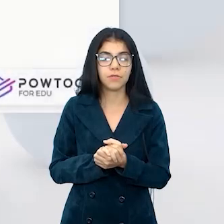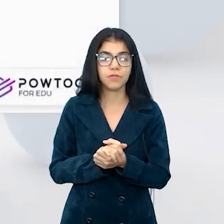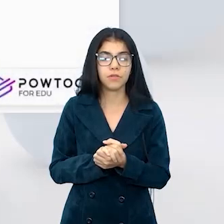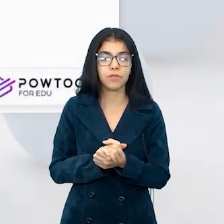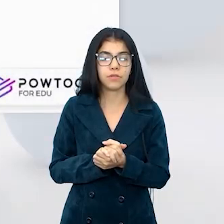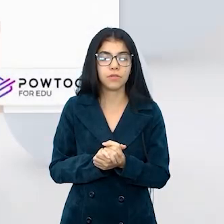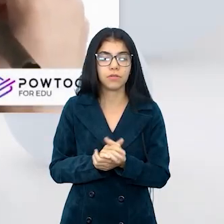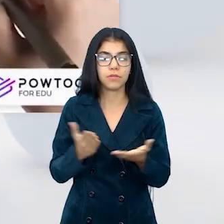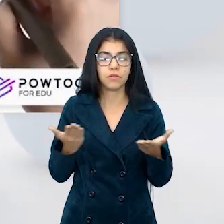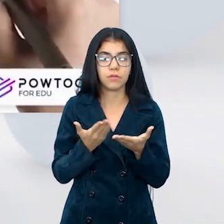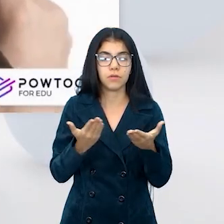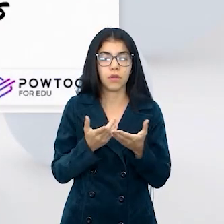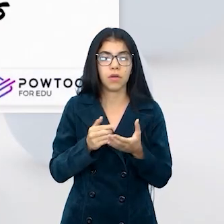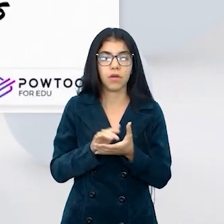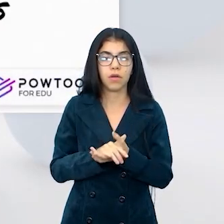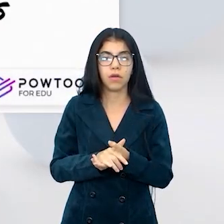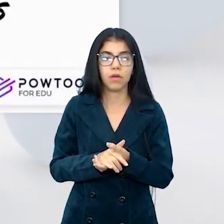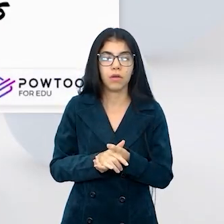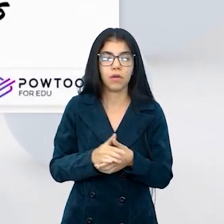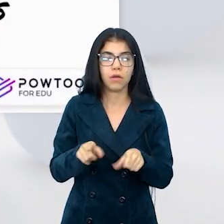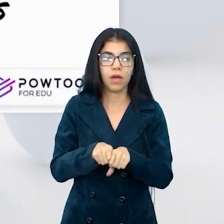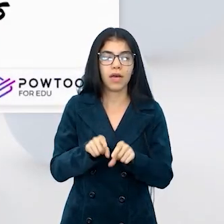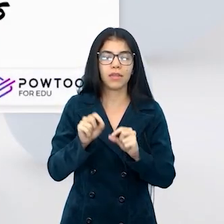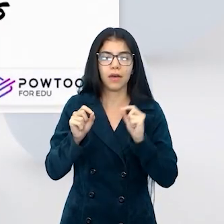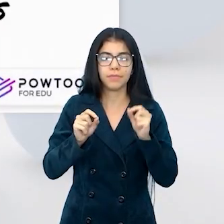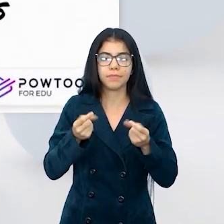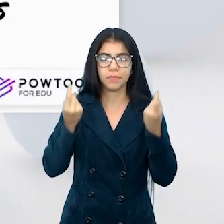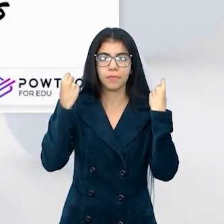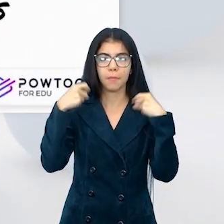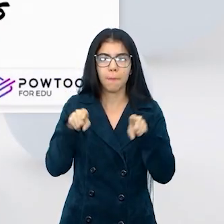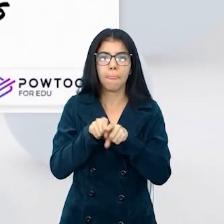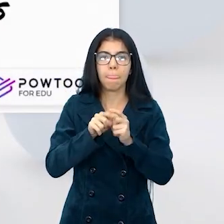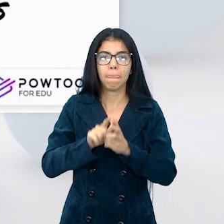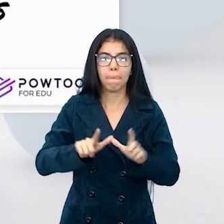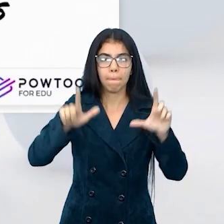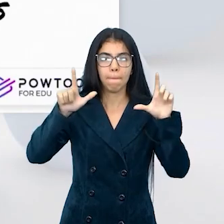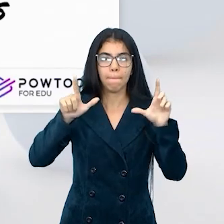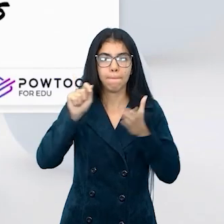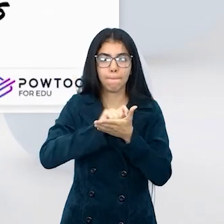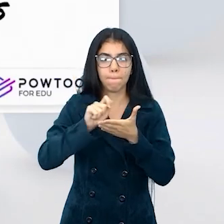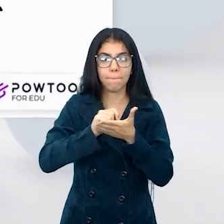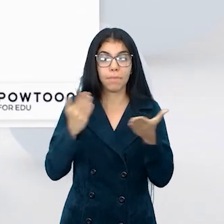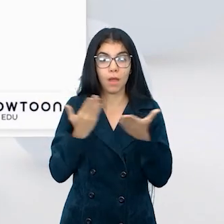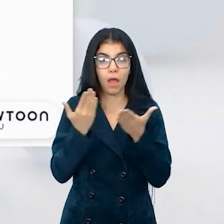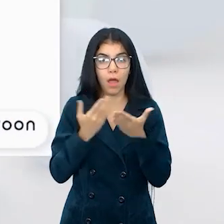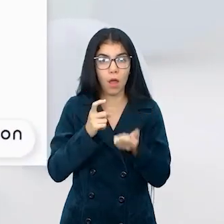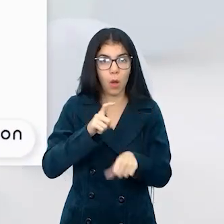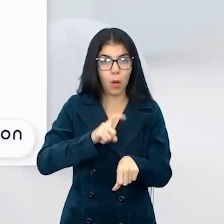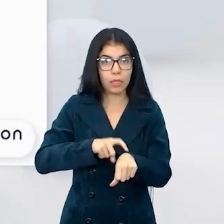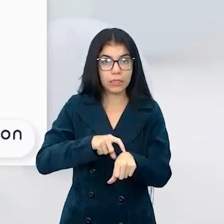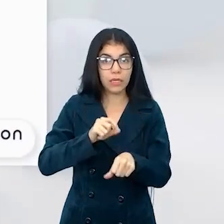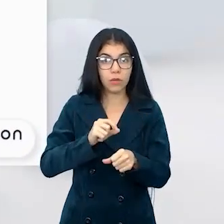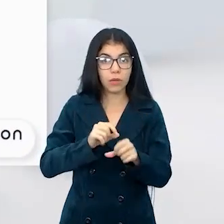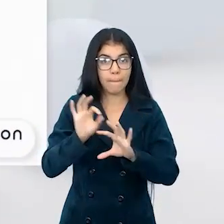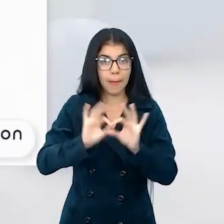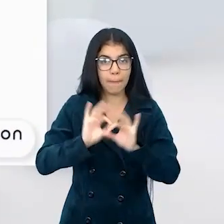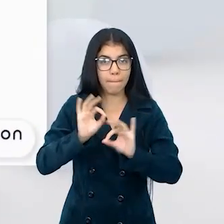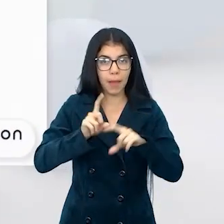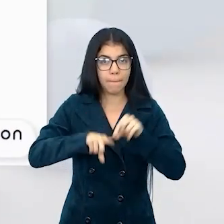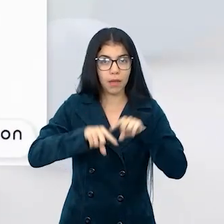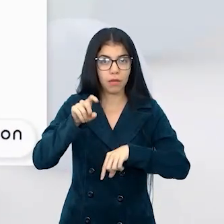Vídeo com animação, fundo branco, uma imagem de microfone no centro da tela, escrito: chegou a hora de separar os materiais.